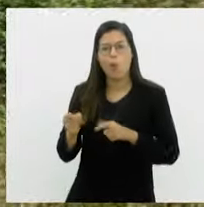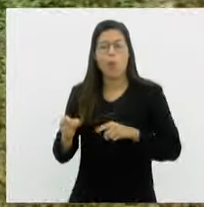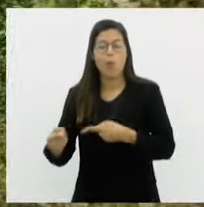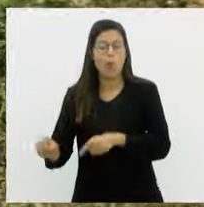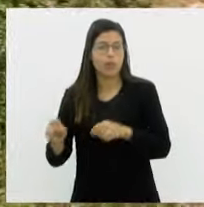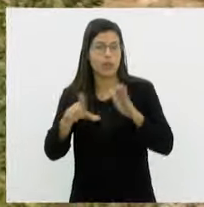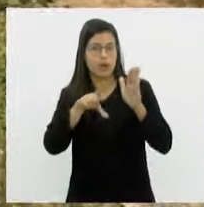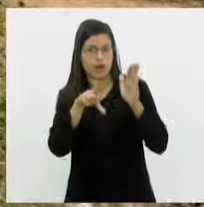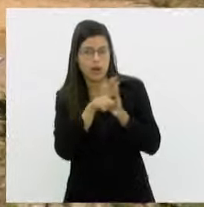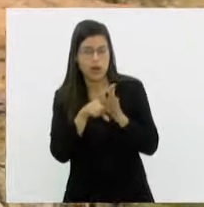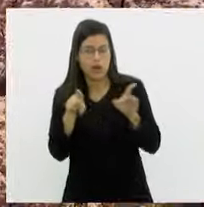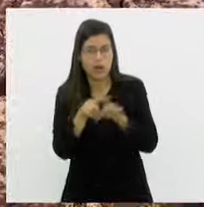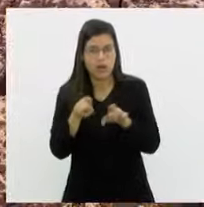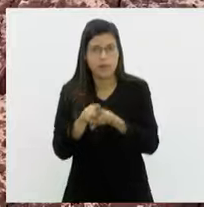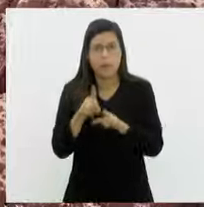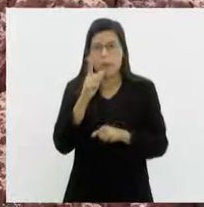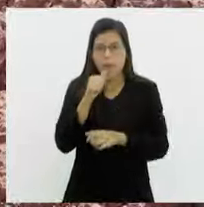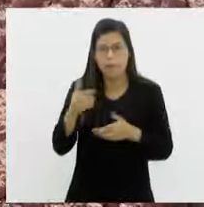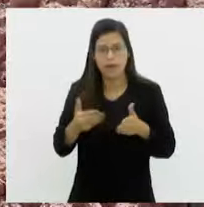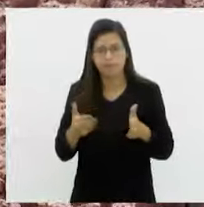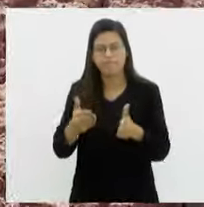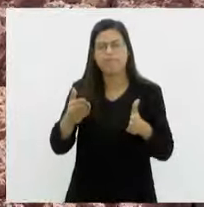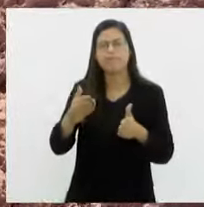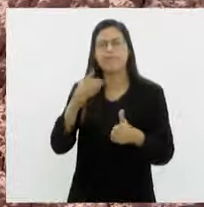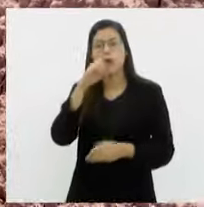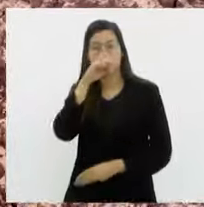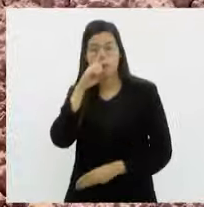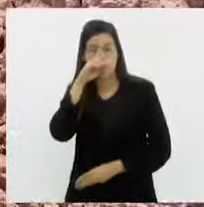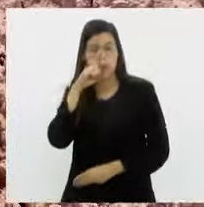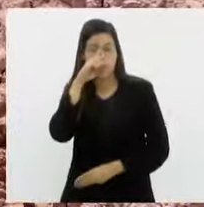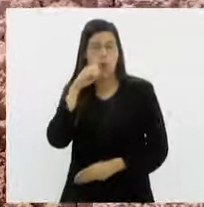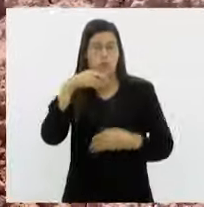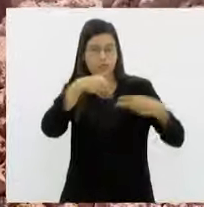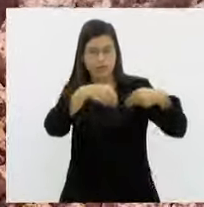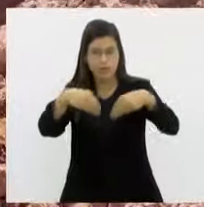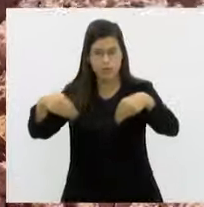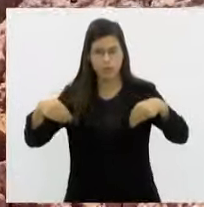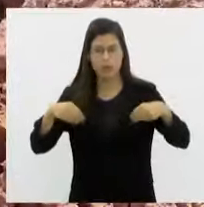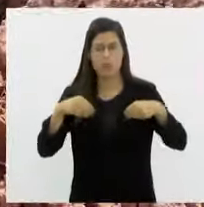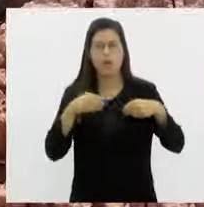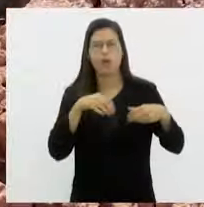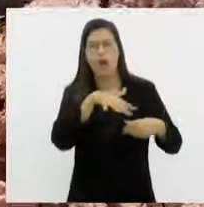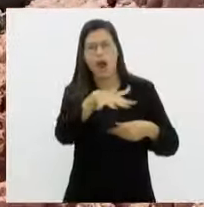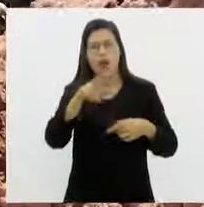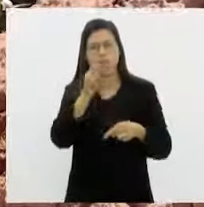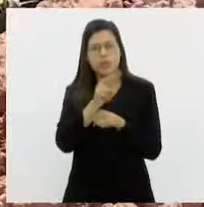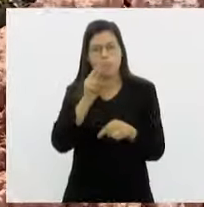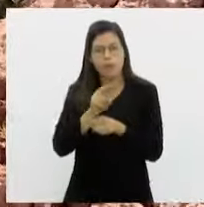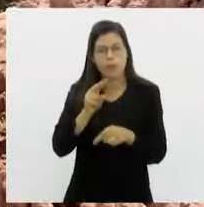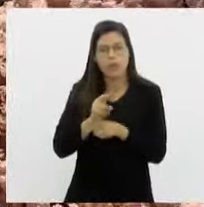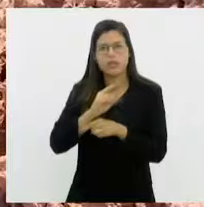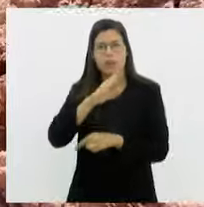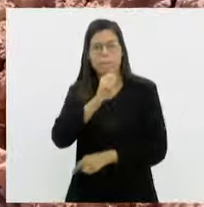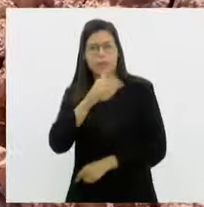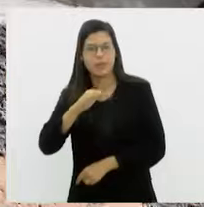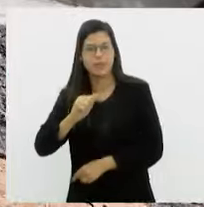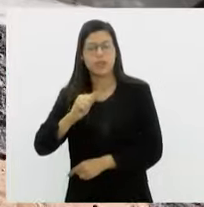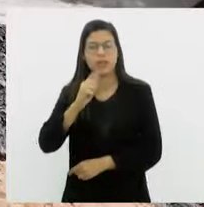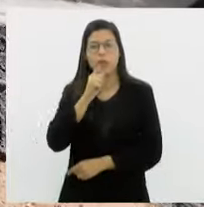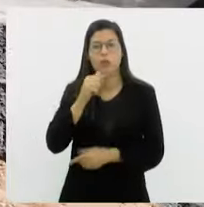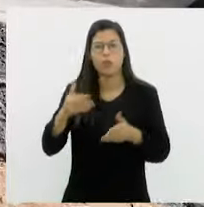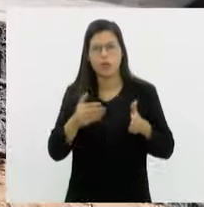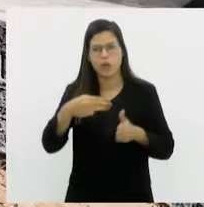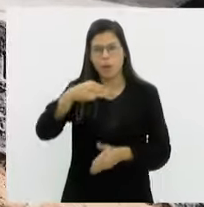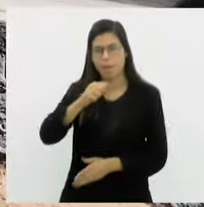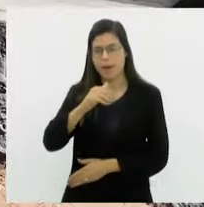de preservação permanente, além de movimentação perigosa do solo na área de proteção ambiental da bacia do rio Macacu.